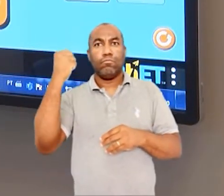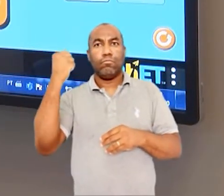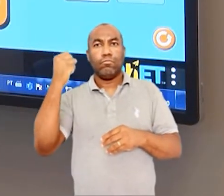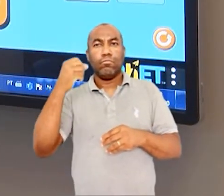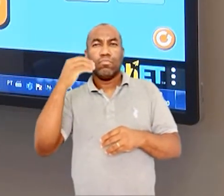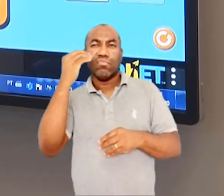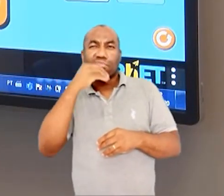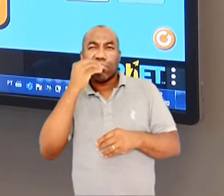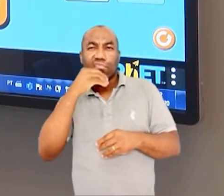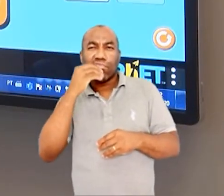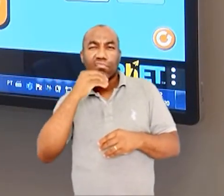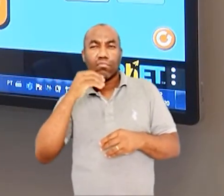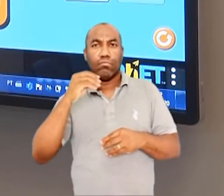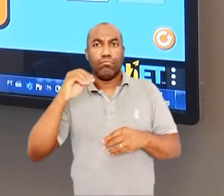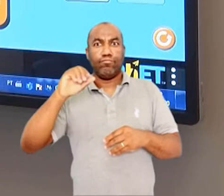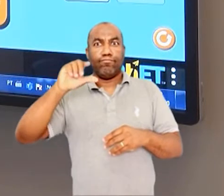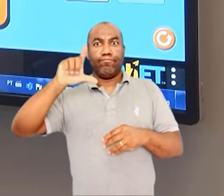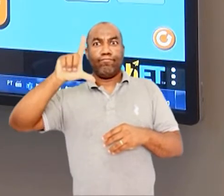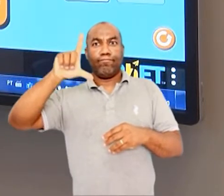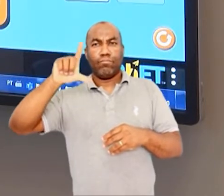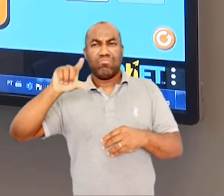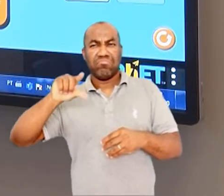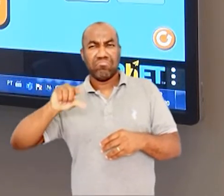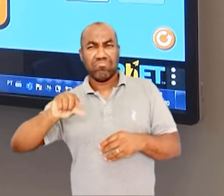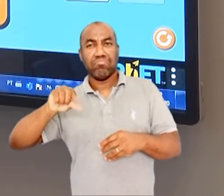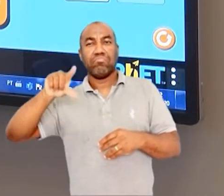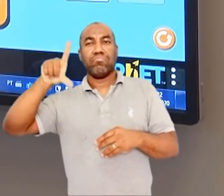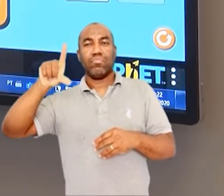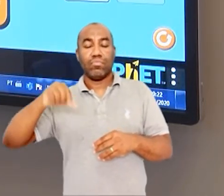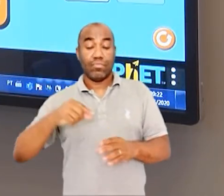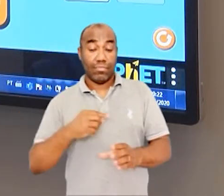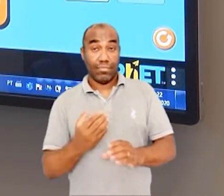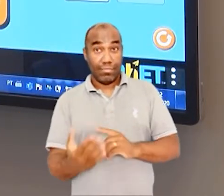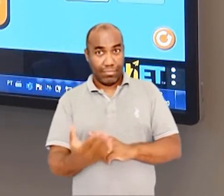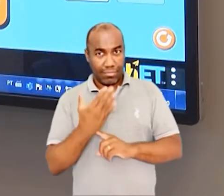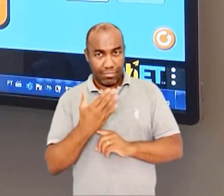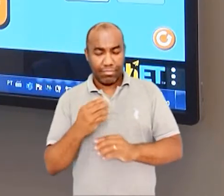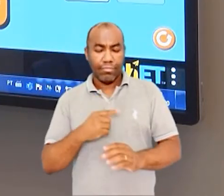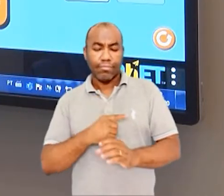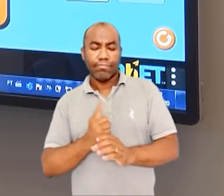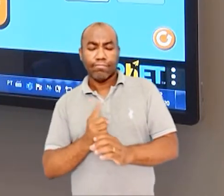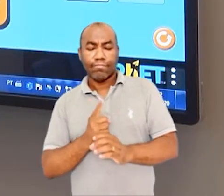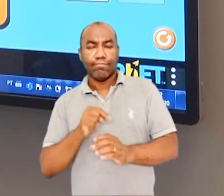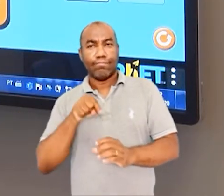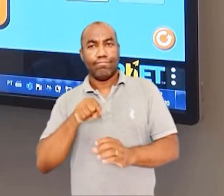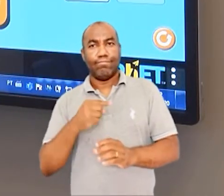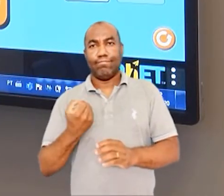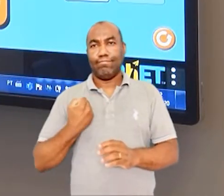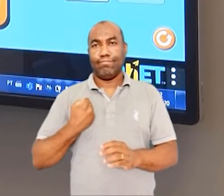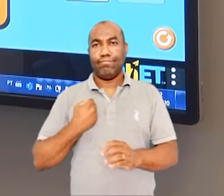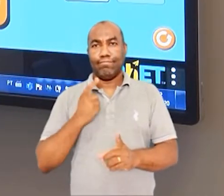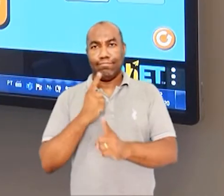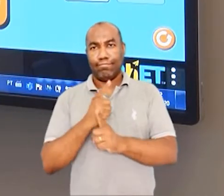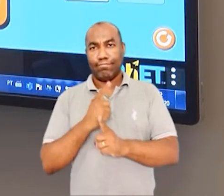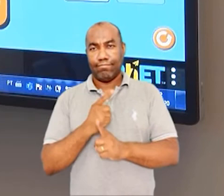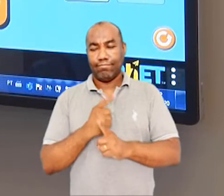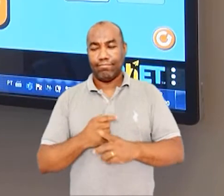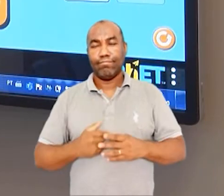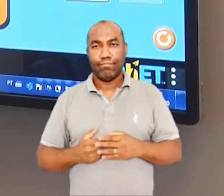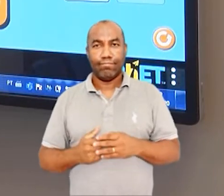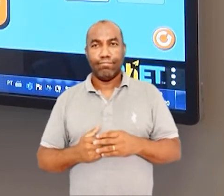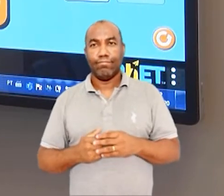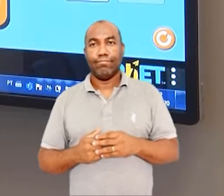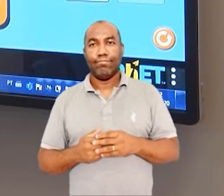pegaria, caso existisse uma única estrada para sair de uma cidade e chegar na outra, aí você diz que